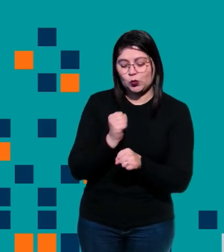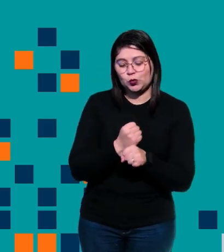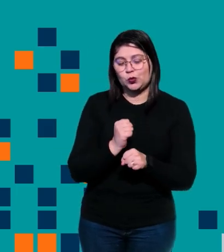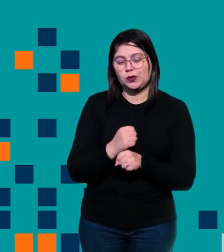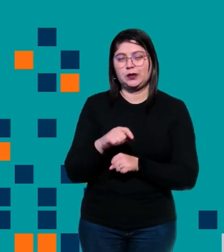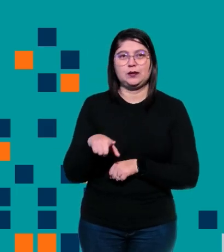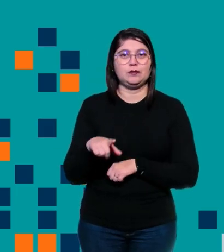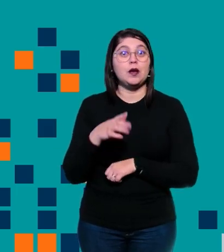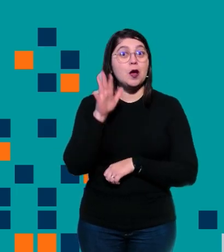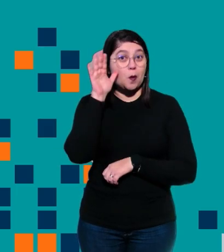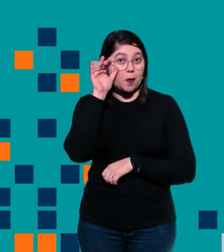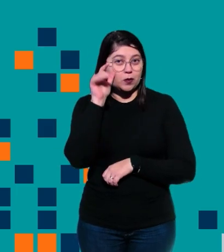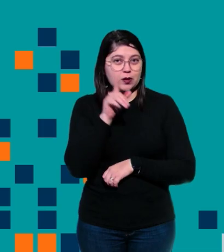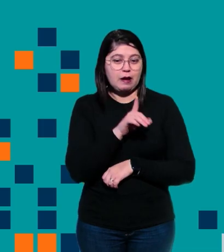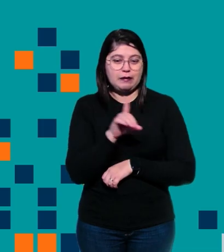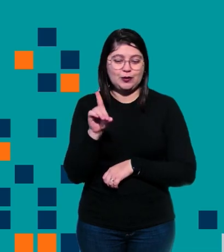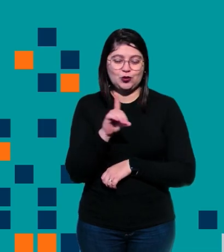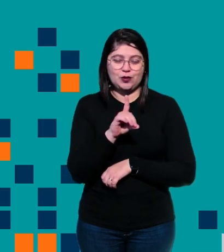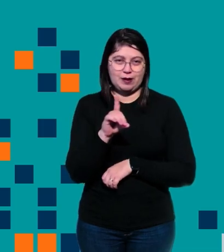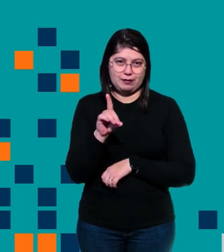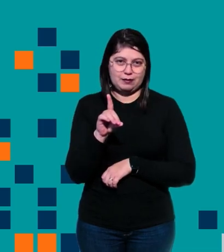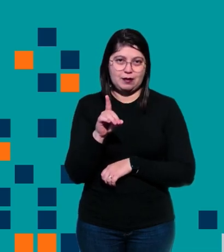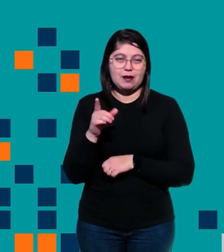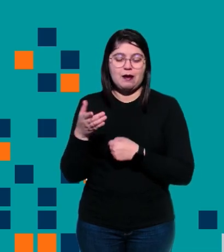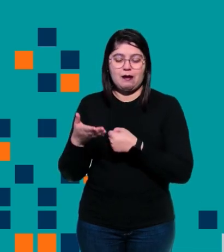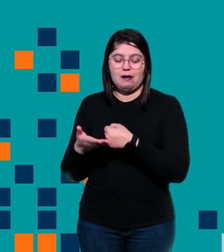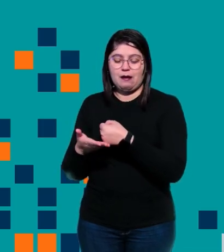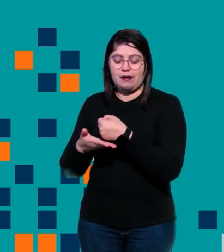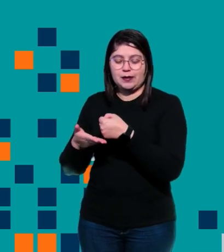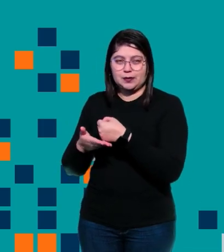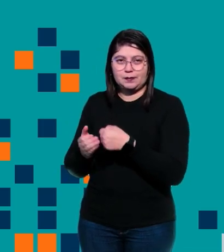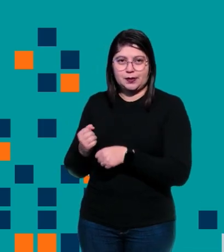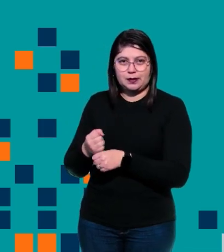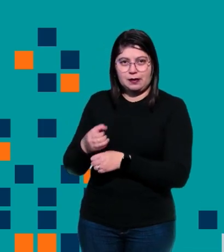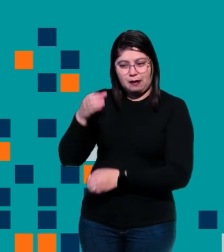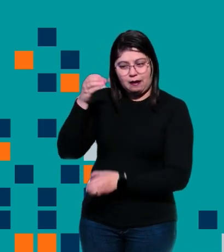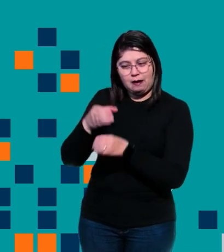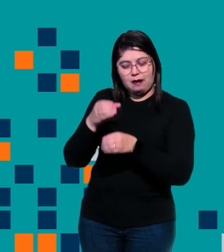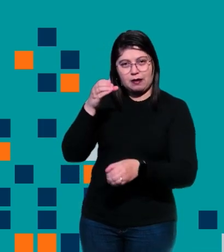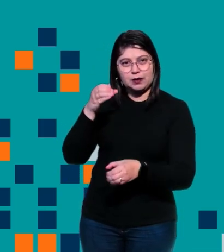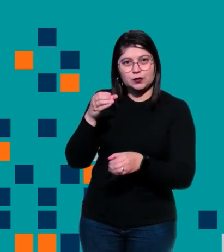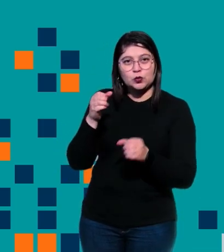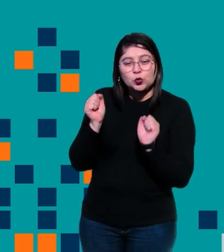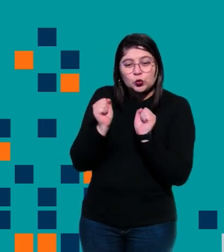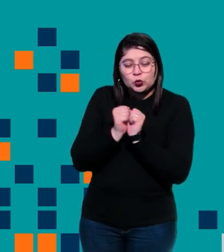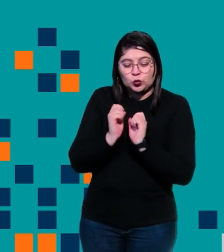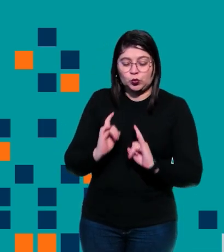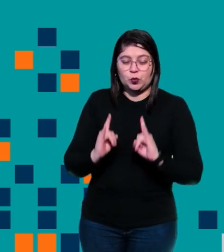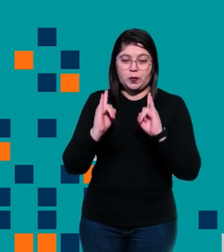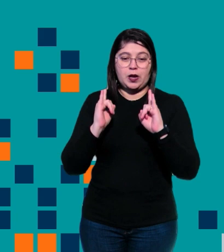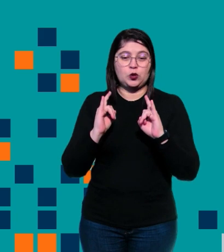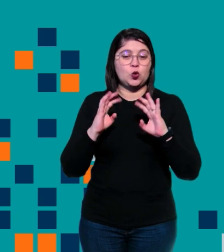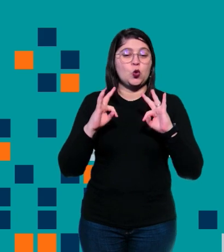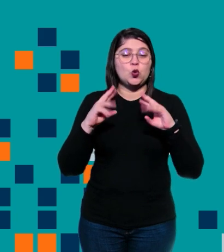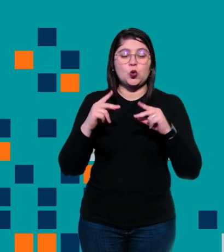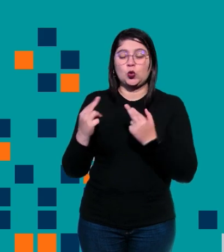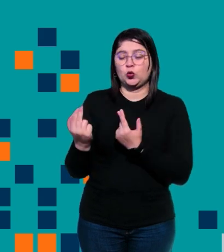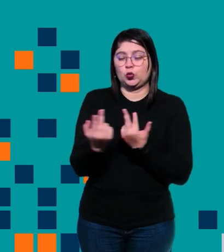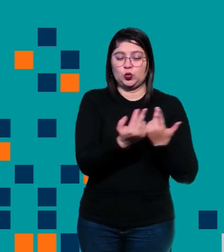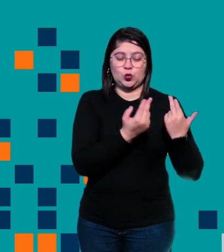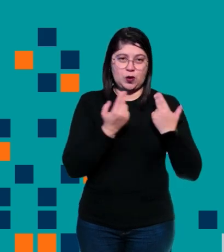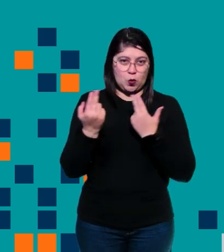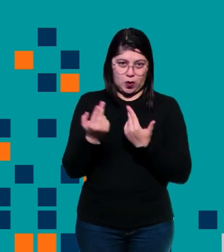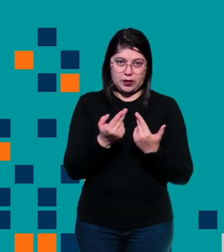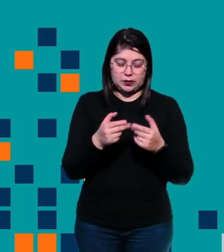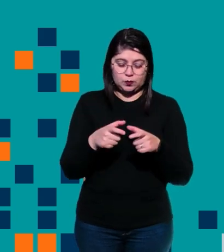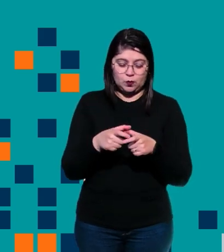curiosidade, você vê à direita, os pilares que estão mais próximos da junção entre os prédios, na verdade, eram todos da mesma espessura. Só